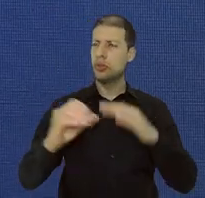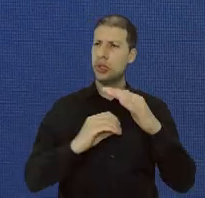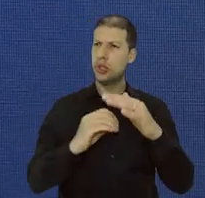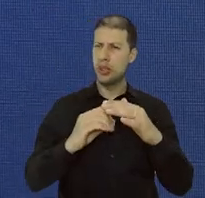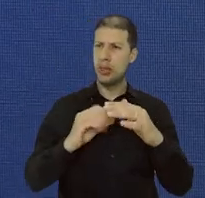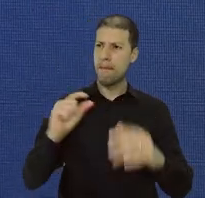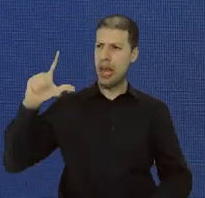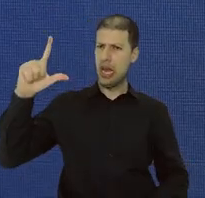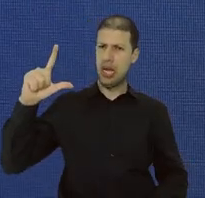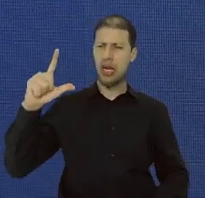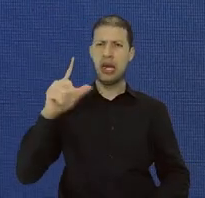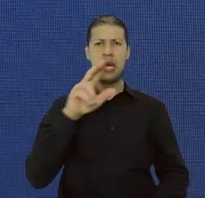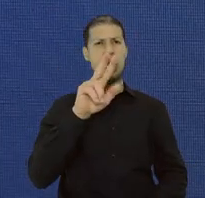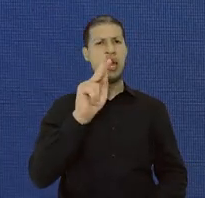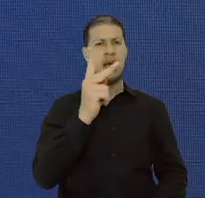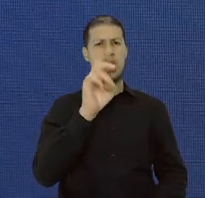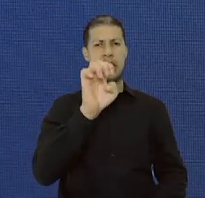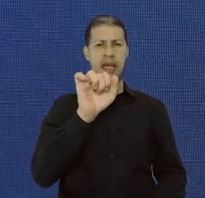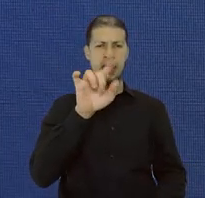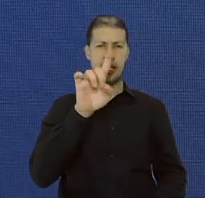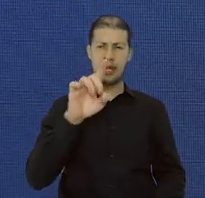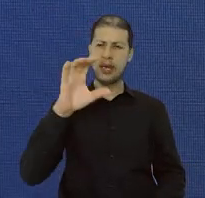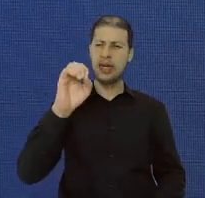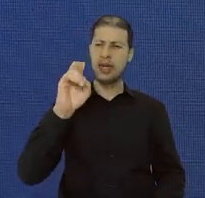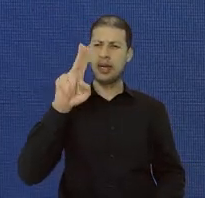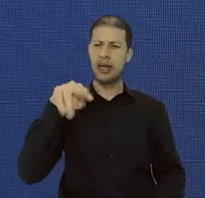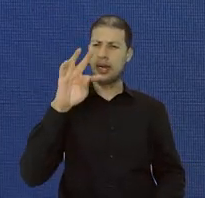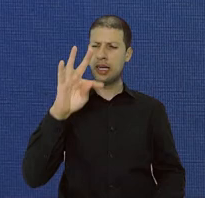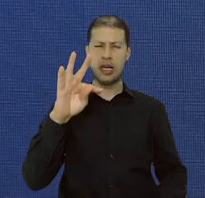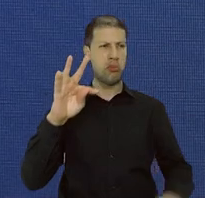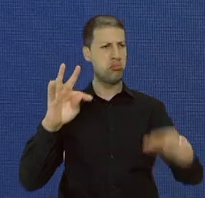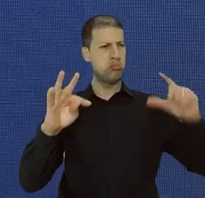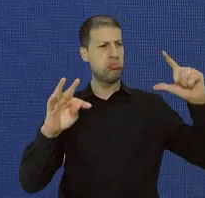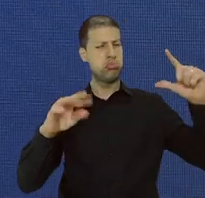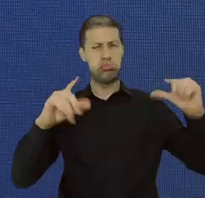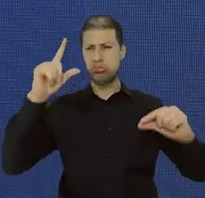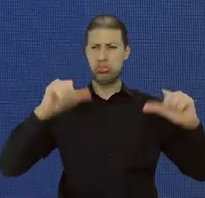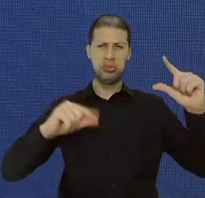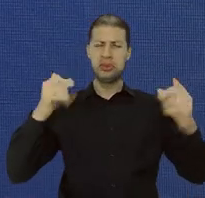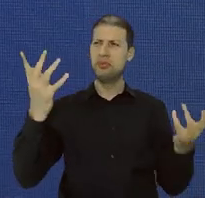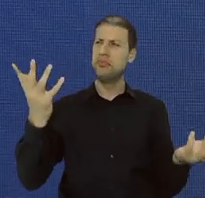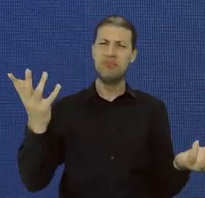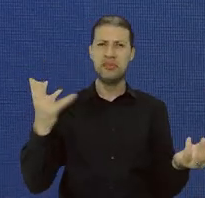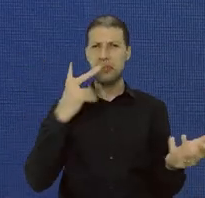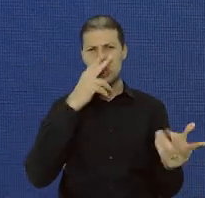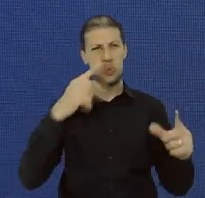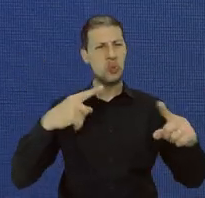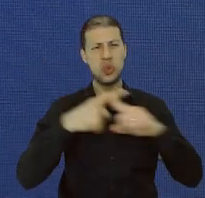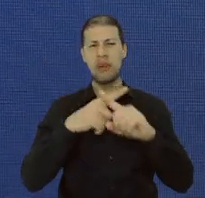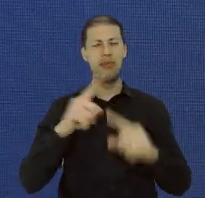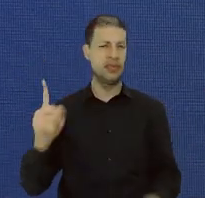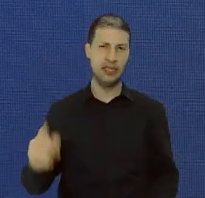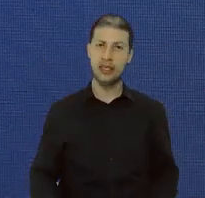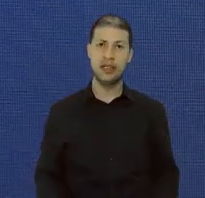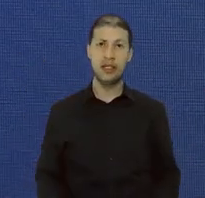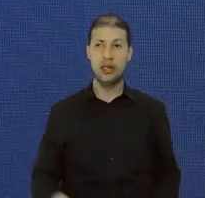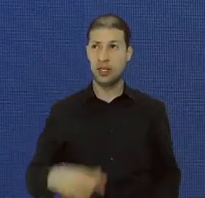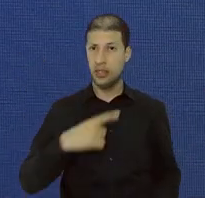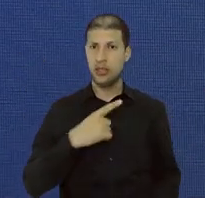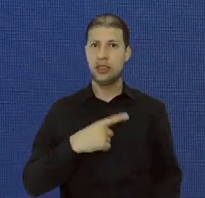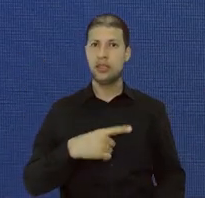e tinha muita disparidade então assim a gente tem investido com já com essa nova